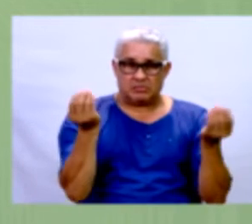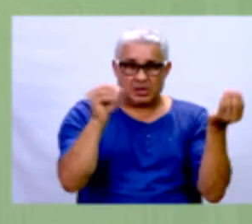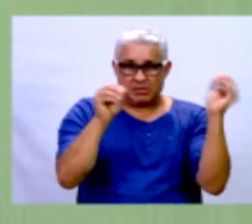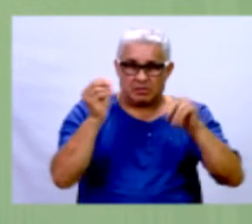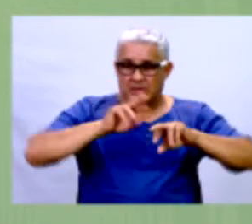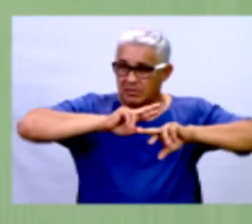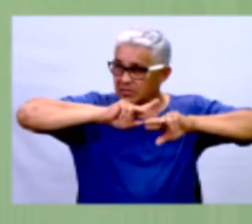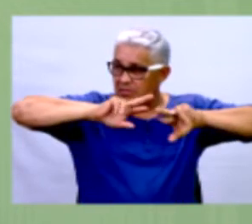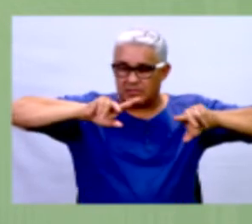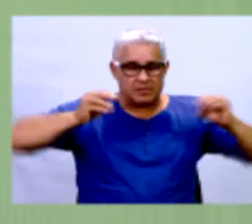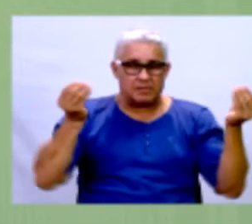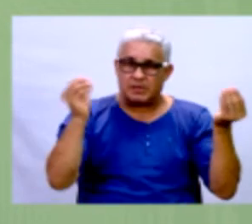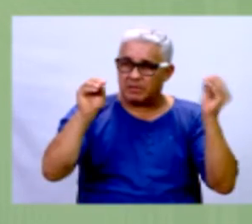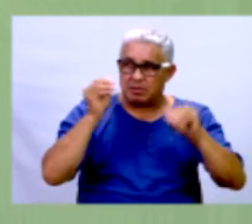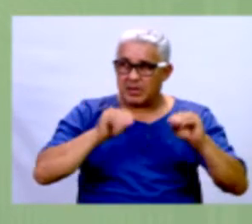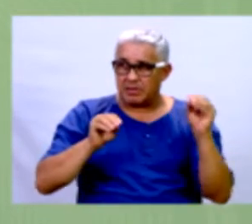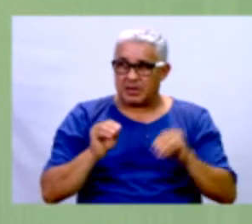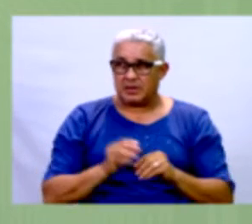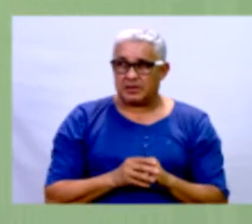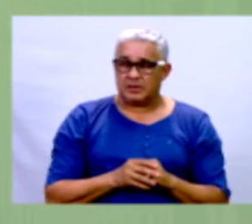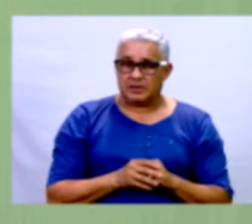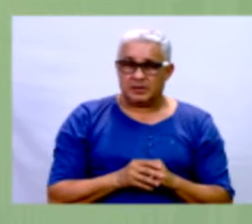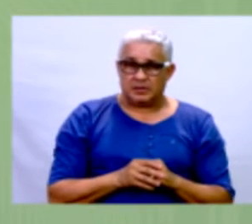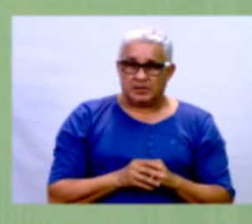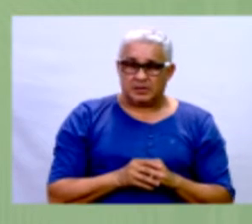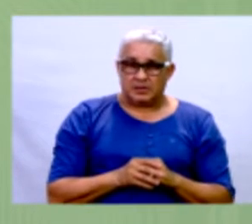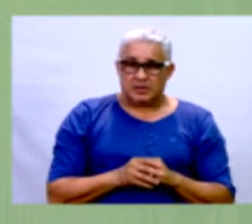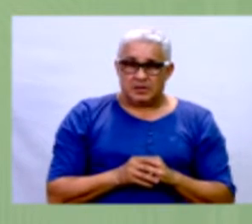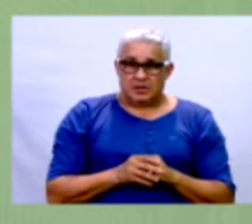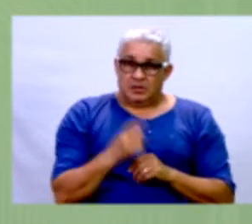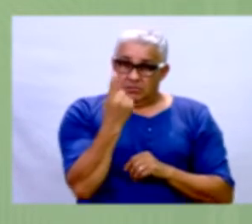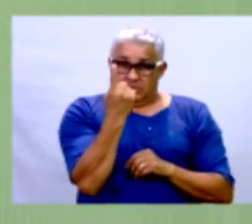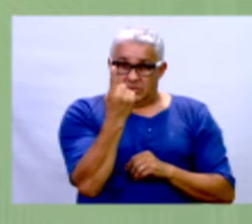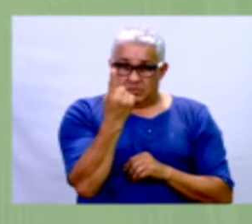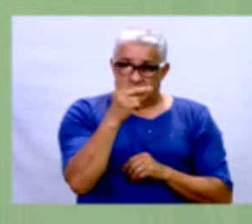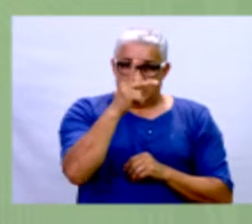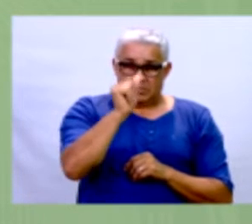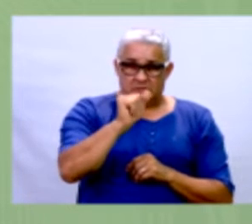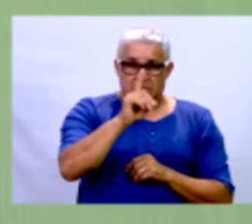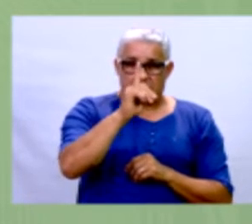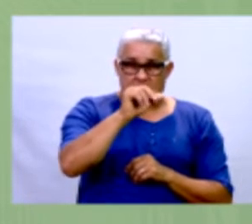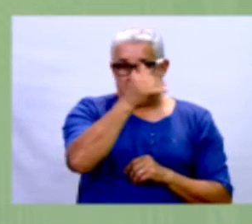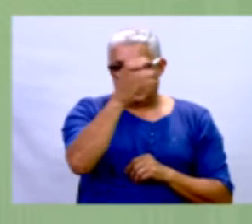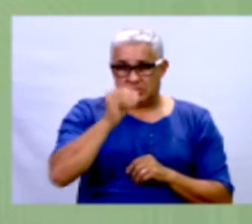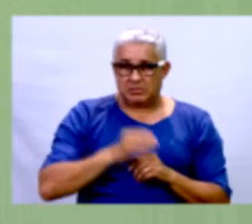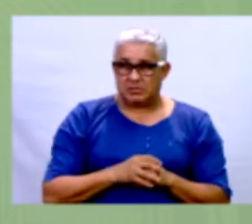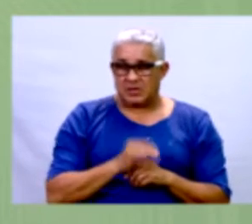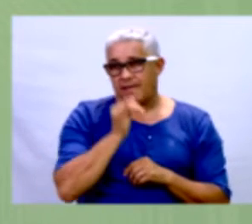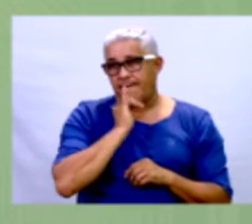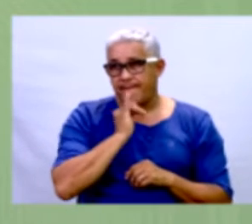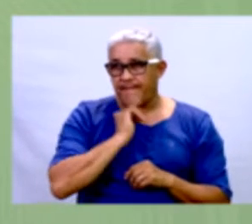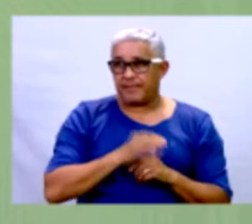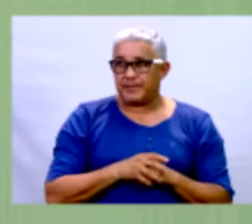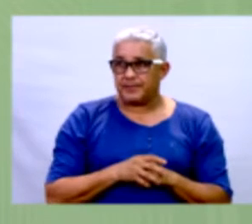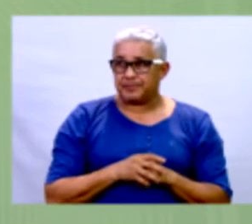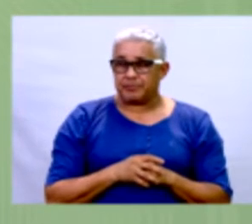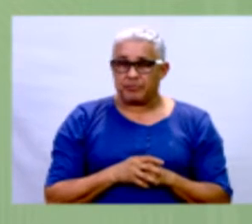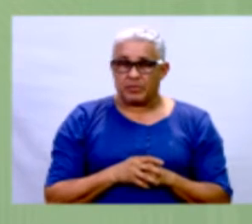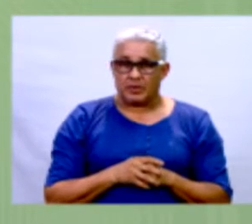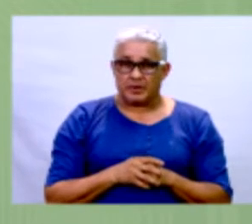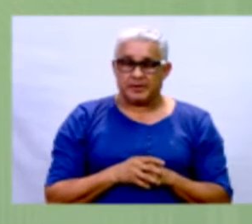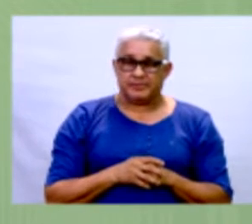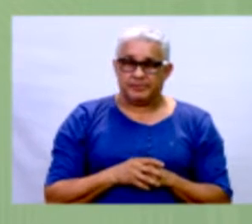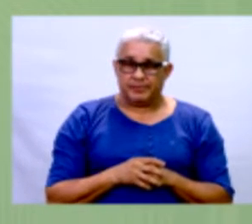vários elementos associados a um único padrão, né? Um único pai. Então, por exemplo, ele deu o